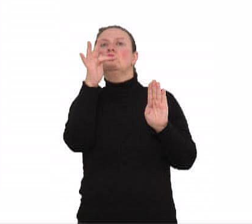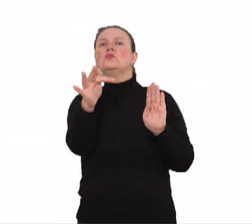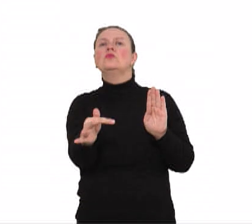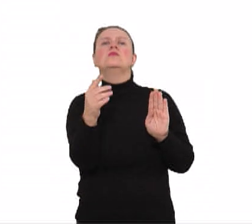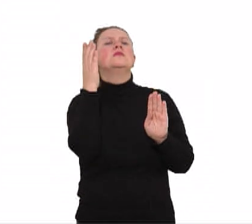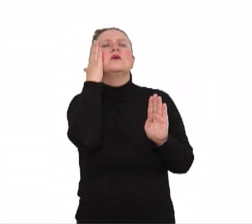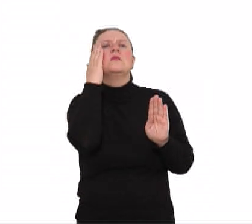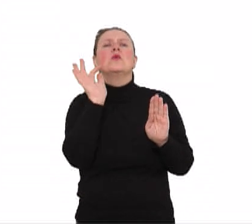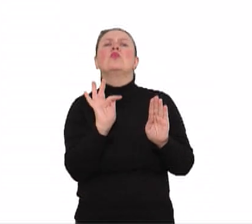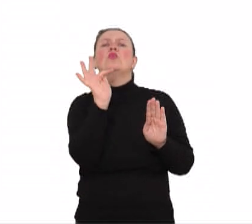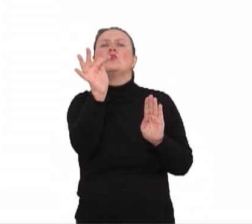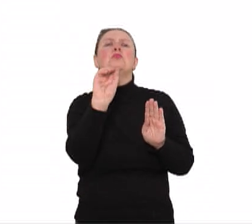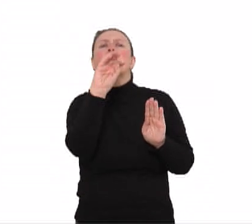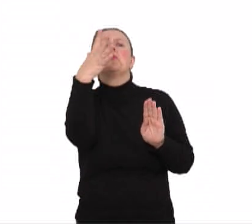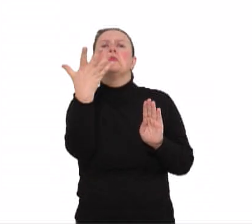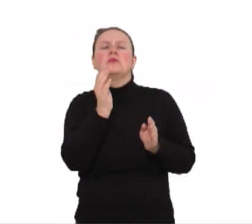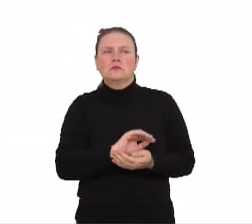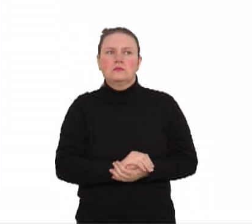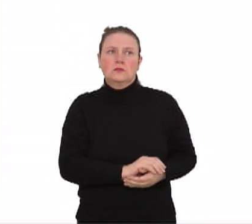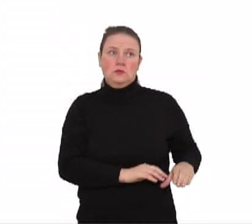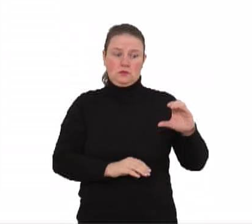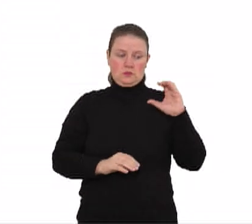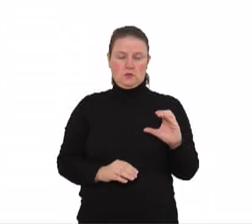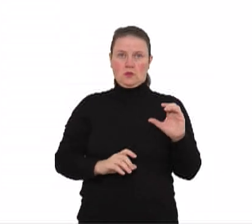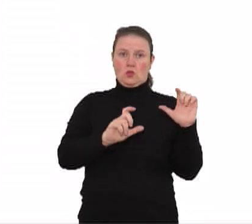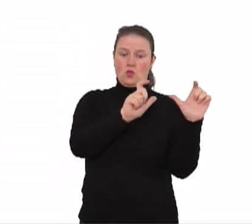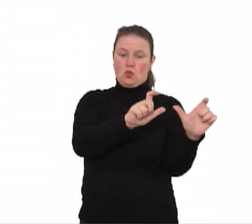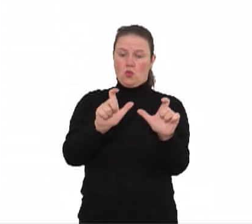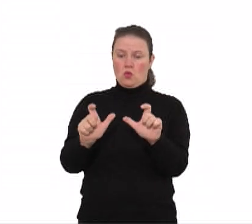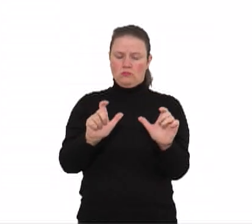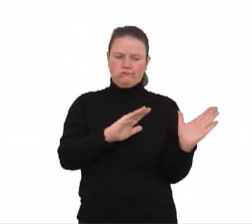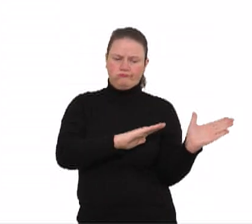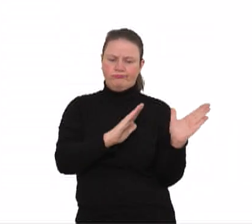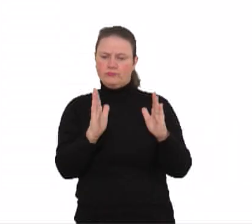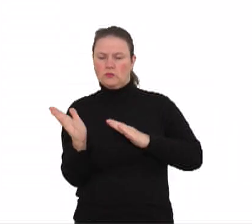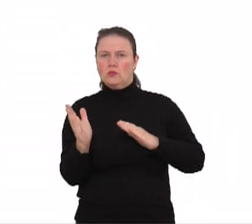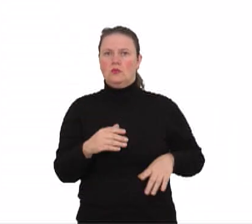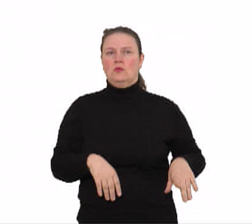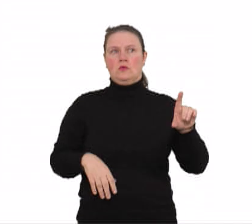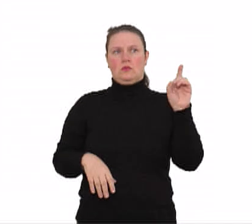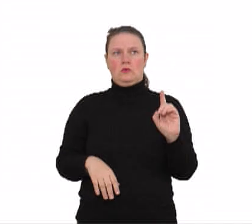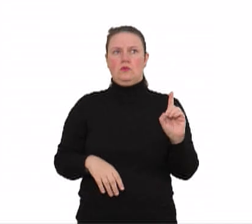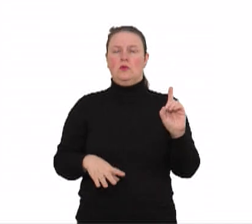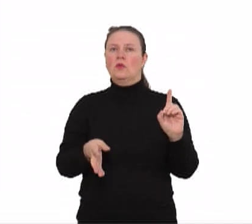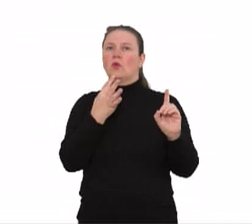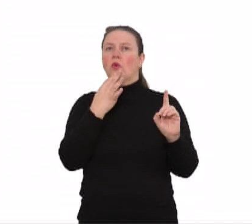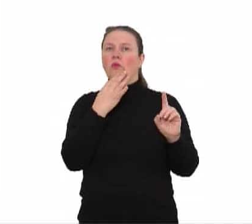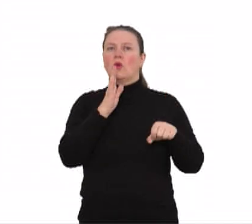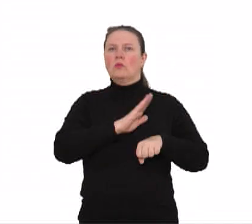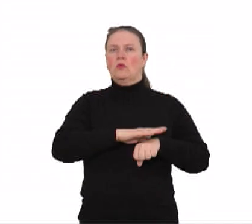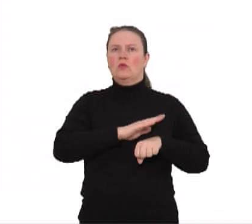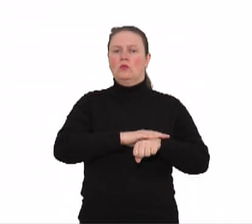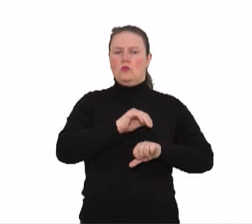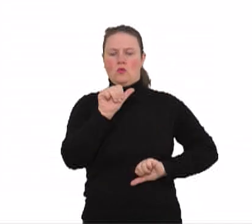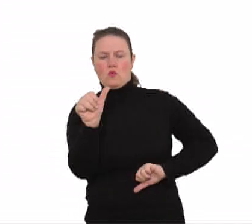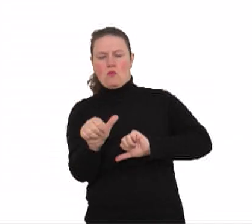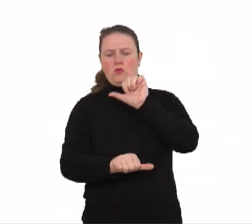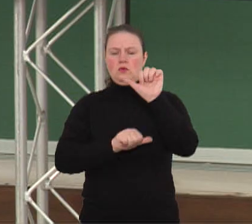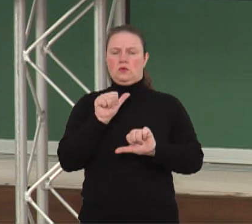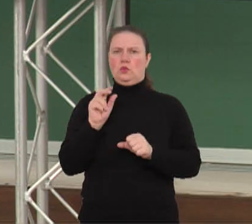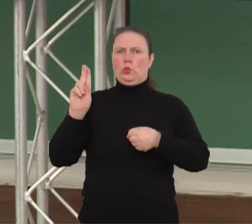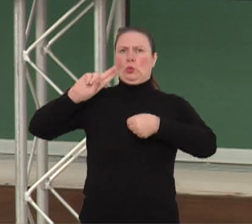futuros. C, localização no tempo. Ou D, conhecer momentos de alteração no núcleo da